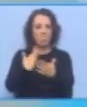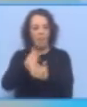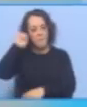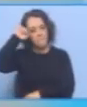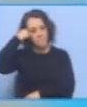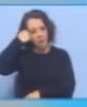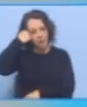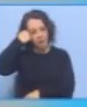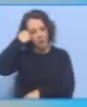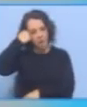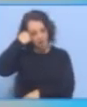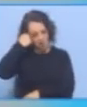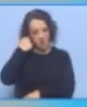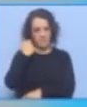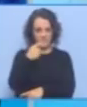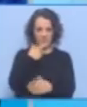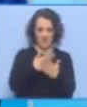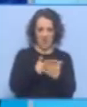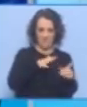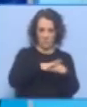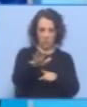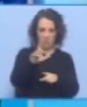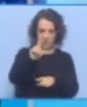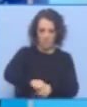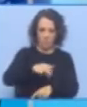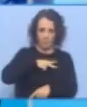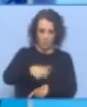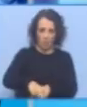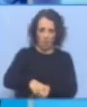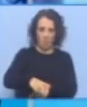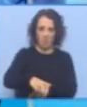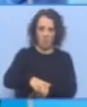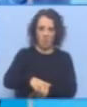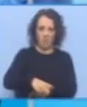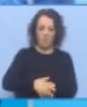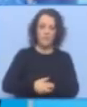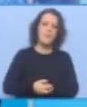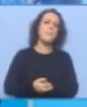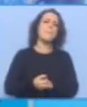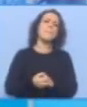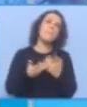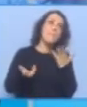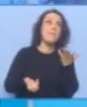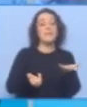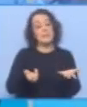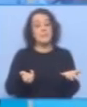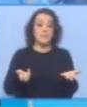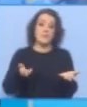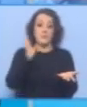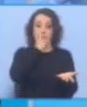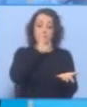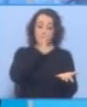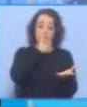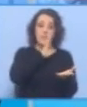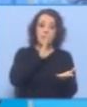Atinge, nomeadamente, a política em Portugal esta ameaça? Sim, pois, se nós virmos, portanto,